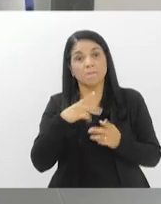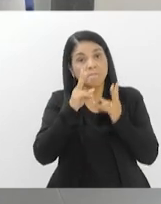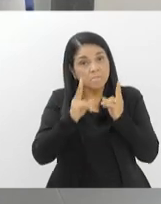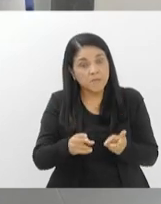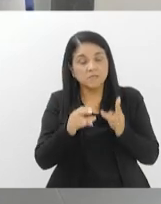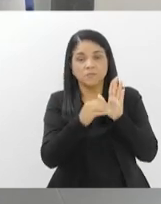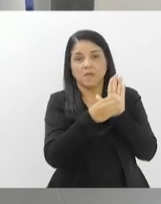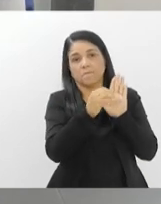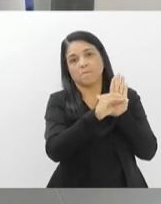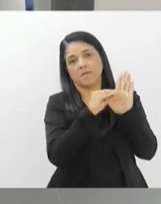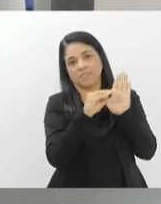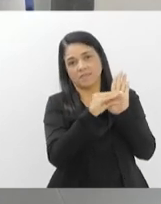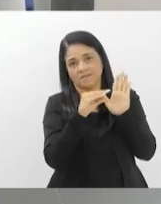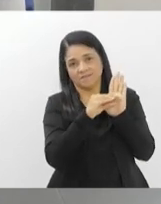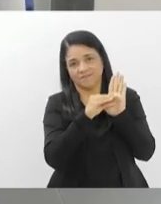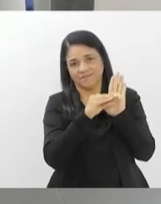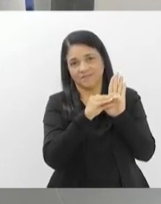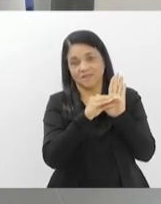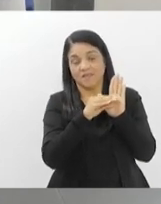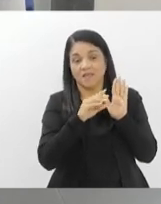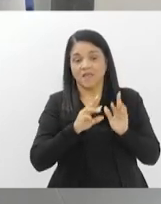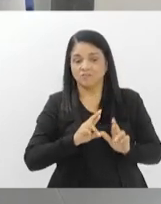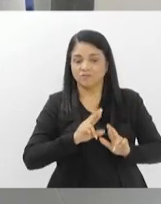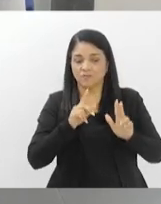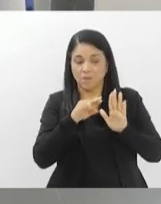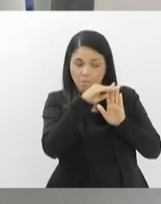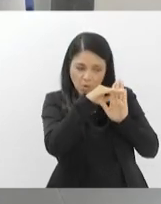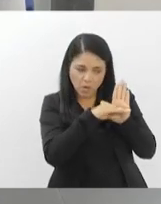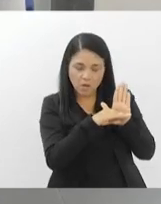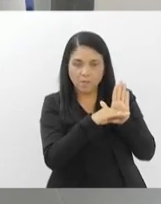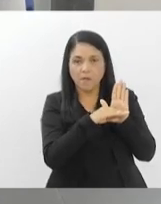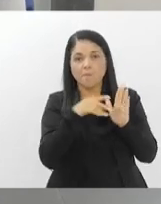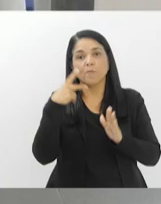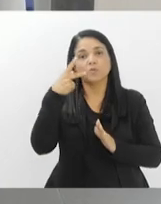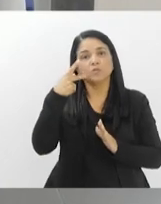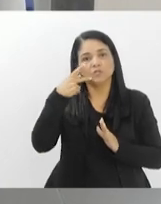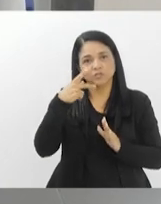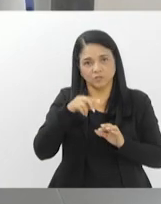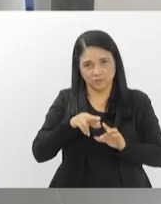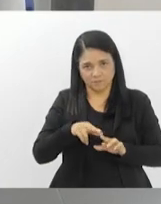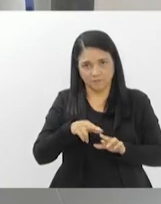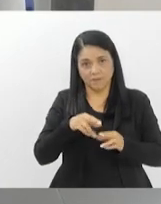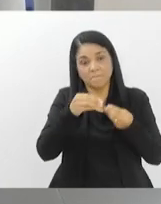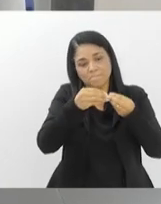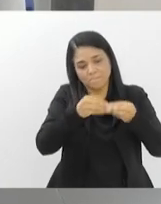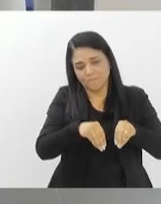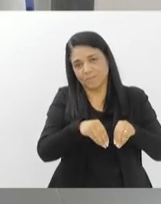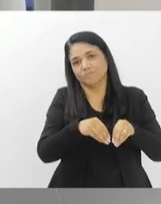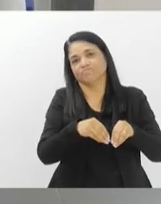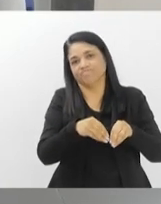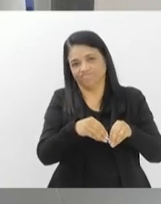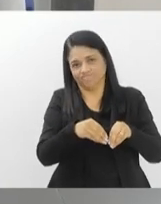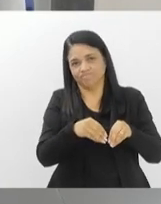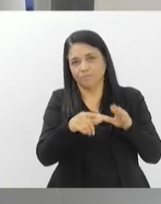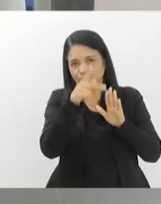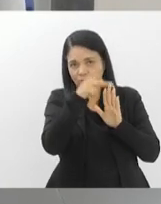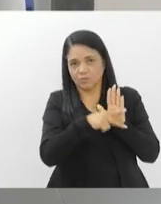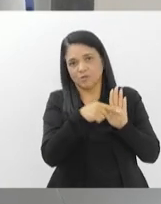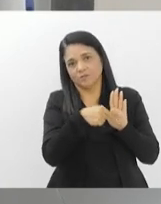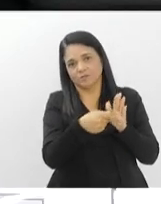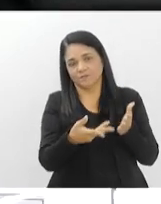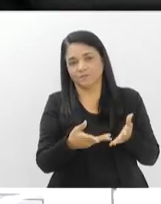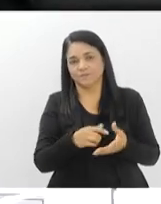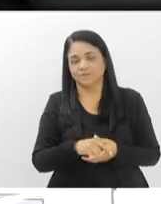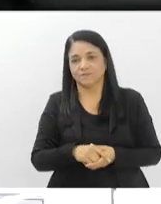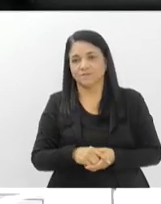ao invés de programa é política. Mas então, o teor é exatamente igual, são tripla prejudicabilidade. Tem que não.